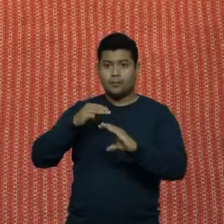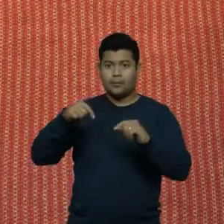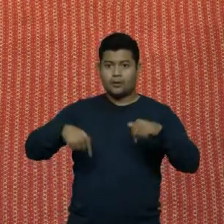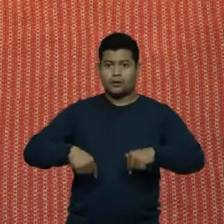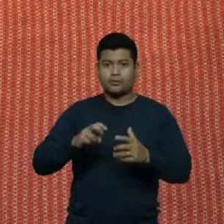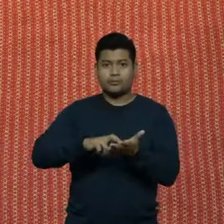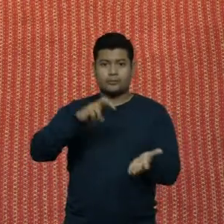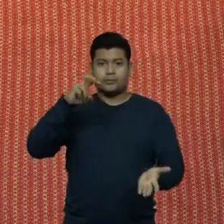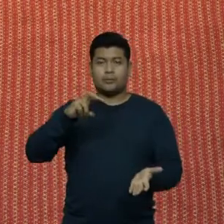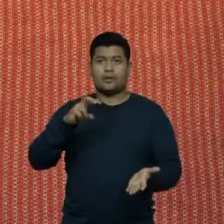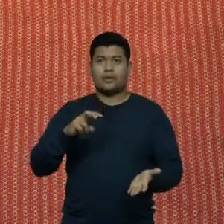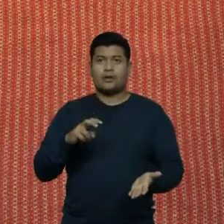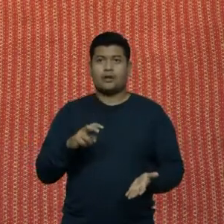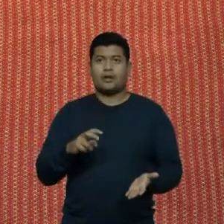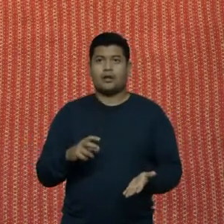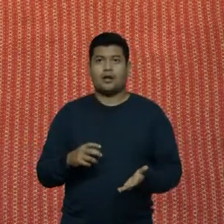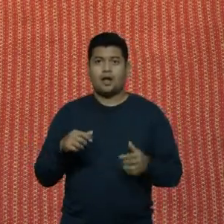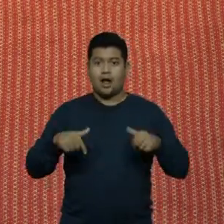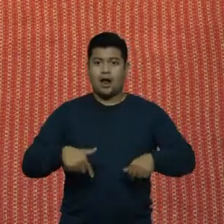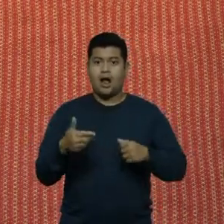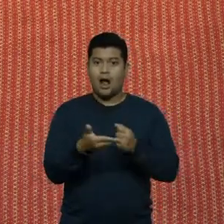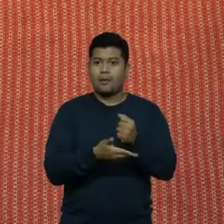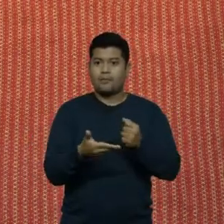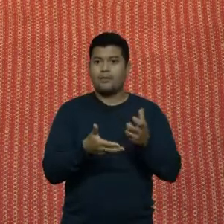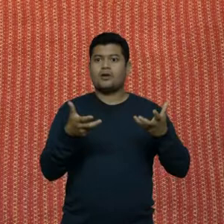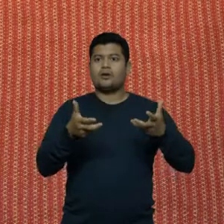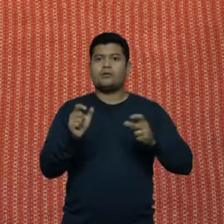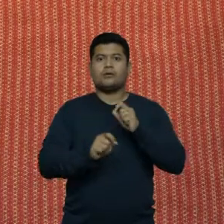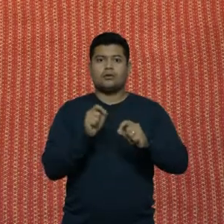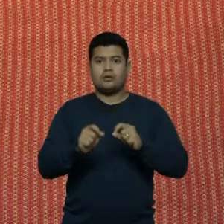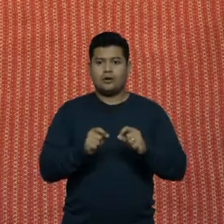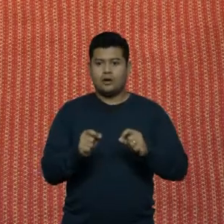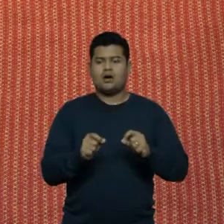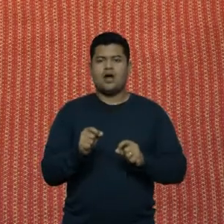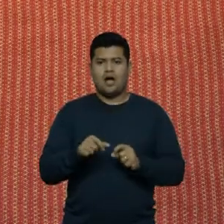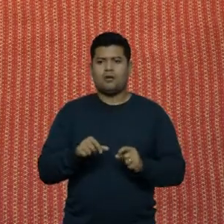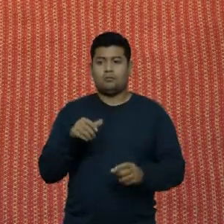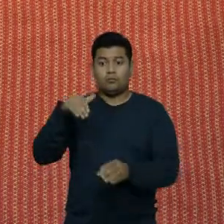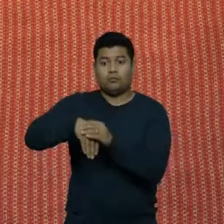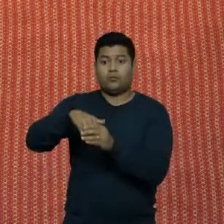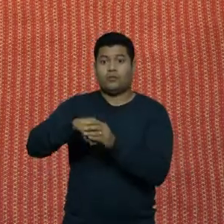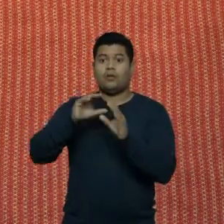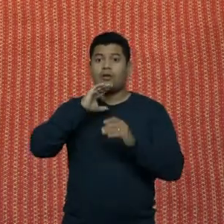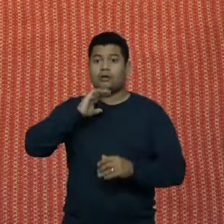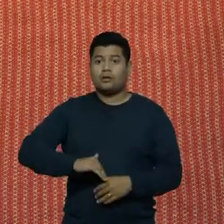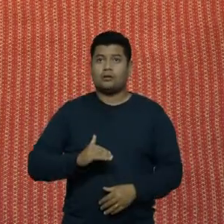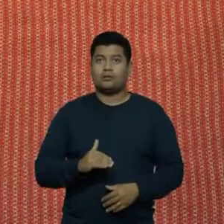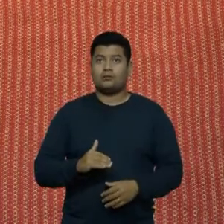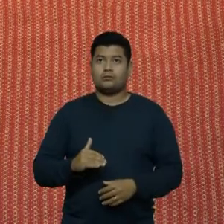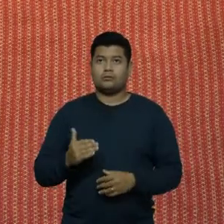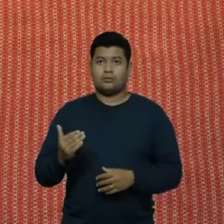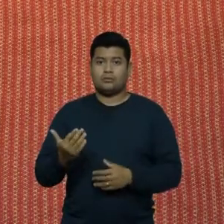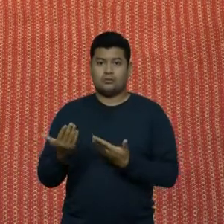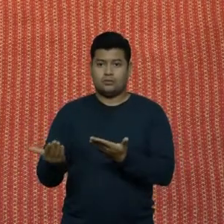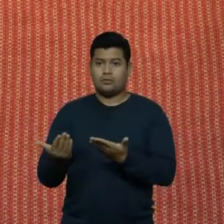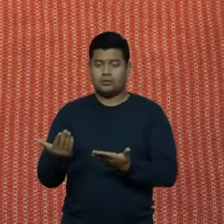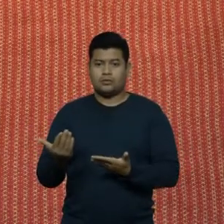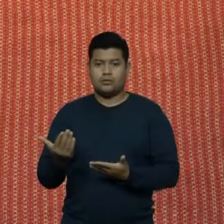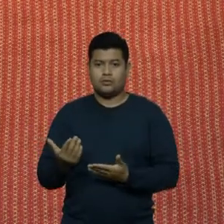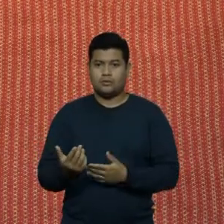e aí a base quer voltar à tarde como se o preço do leite fosse